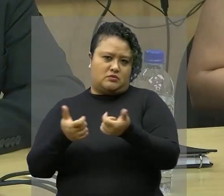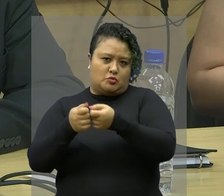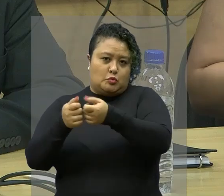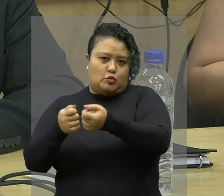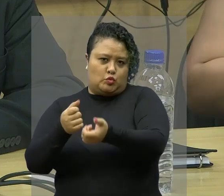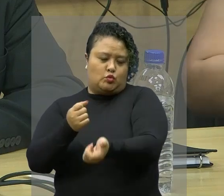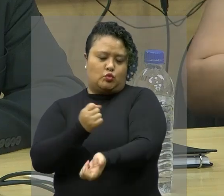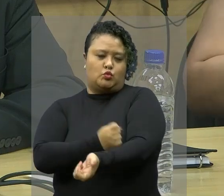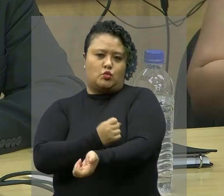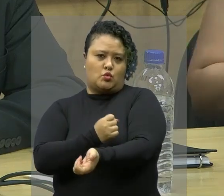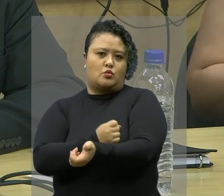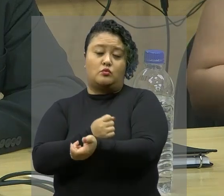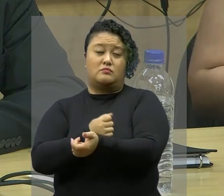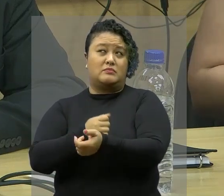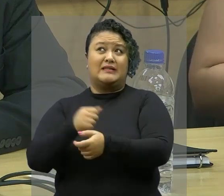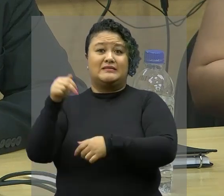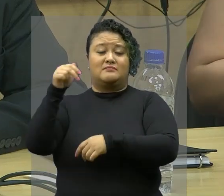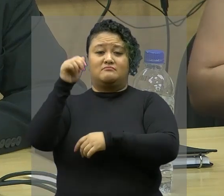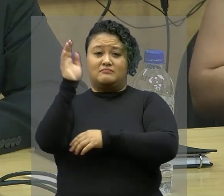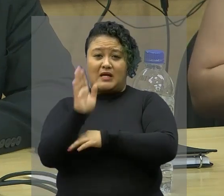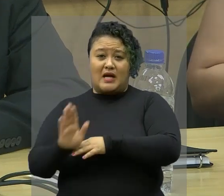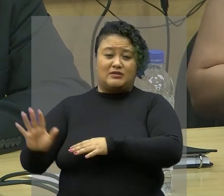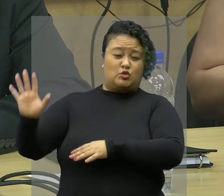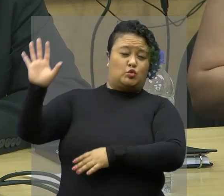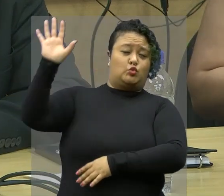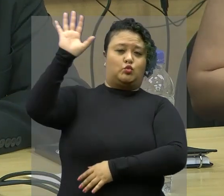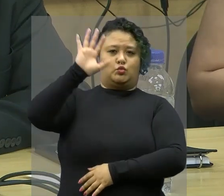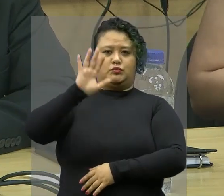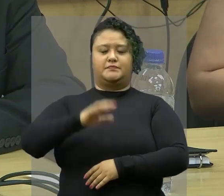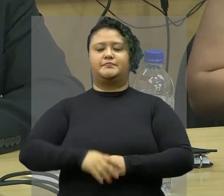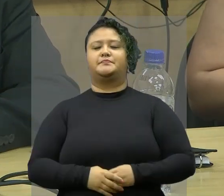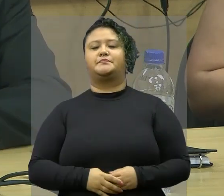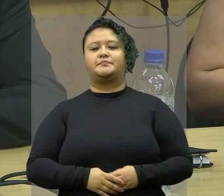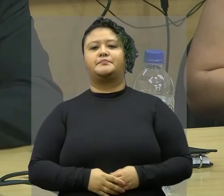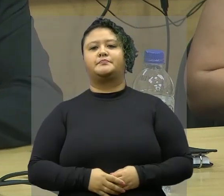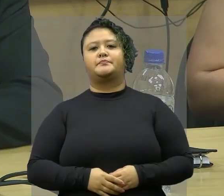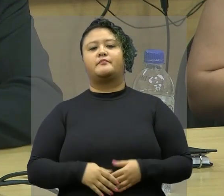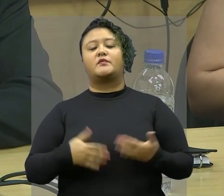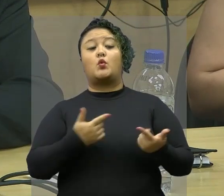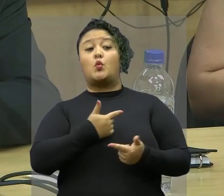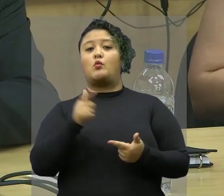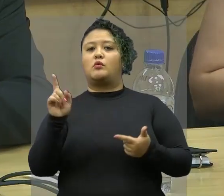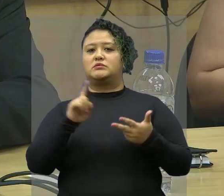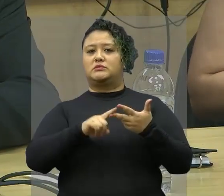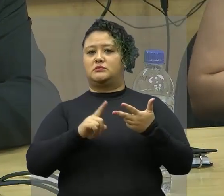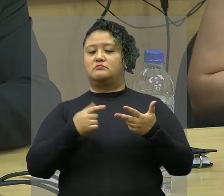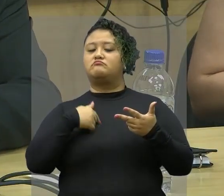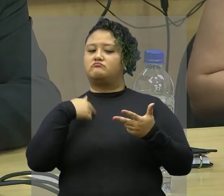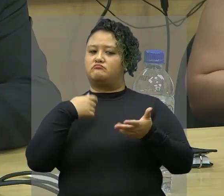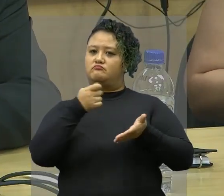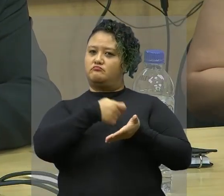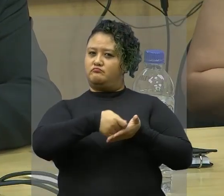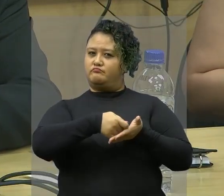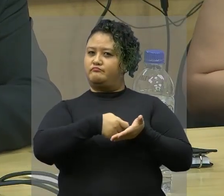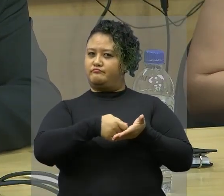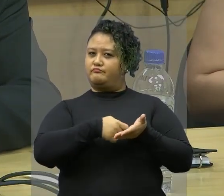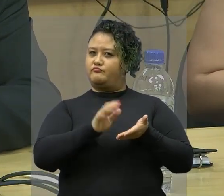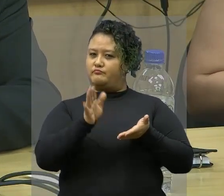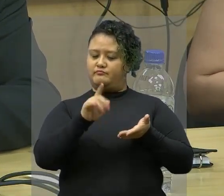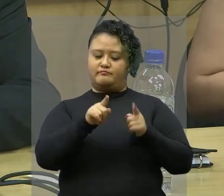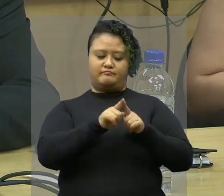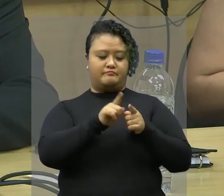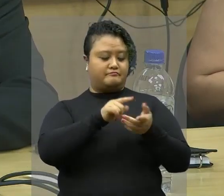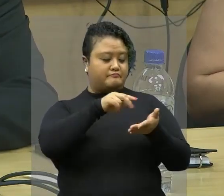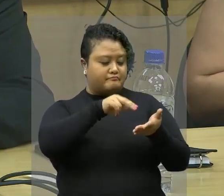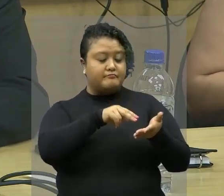que a nível nacional. Uma outra questão que eu anotei aqui também é que a